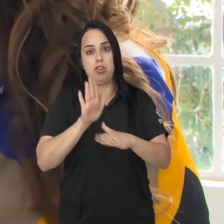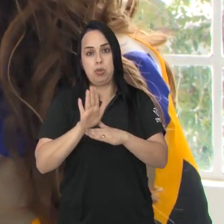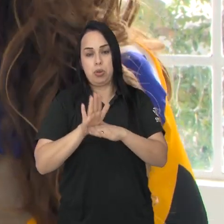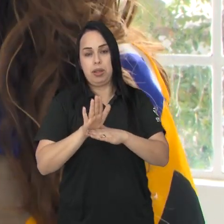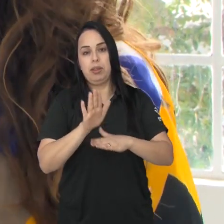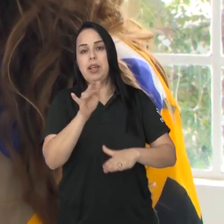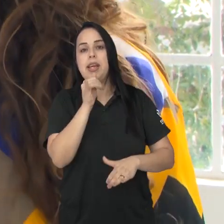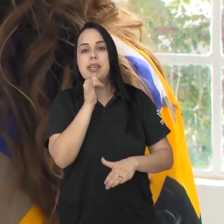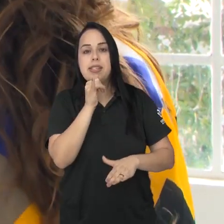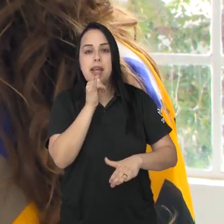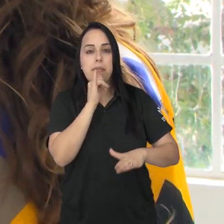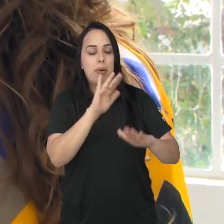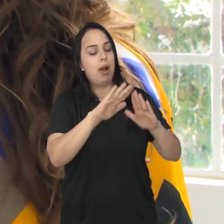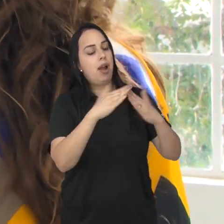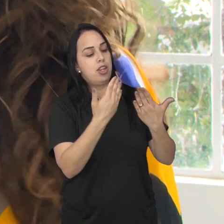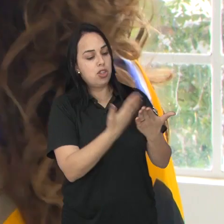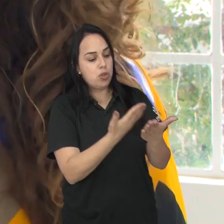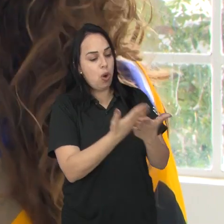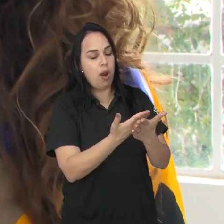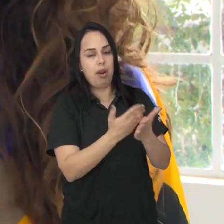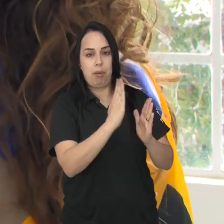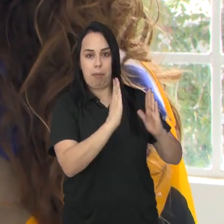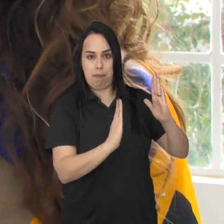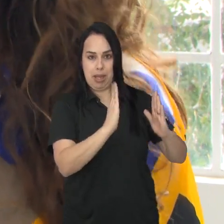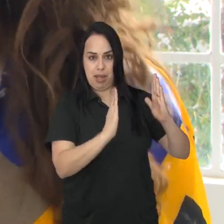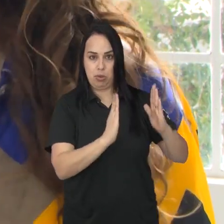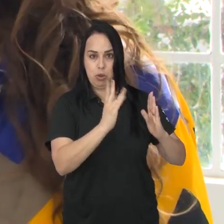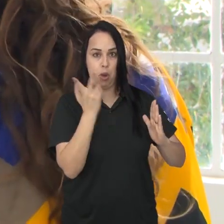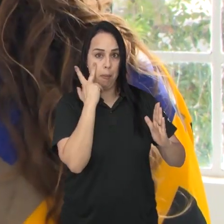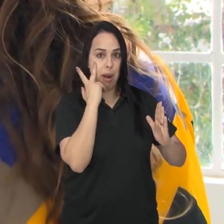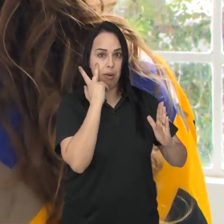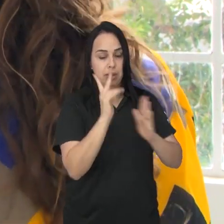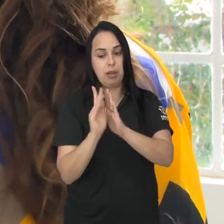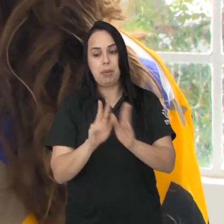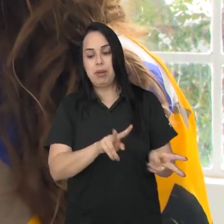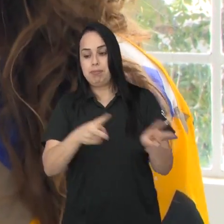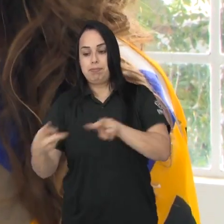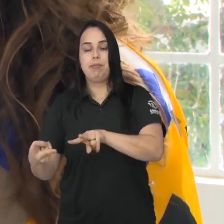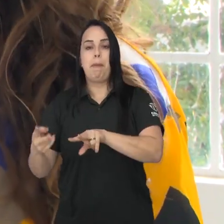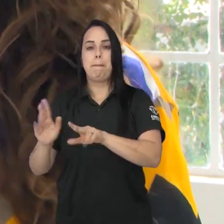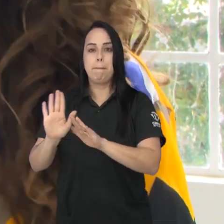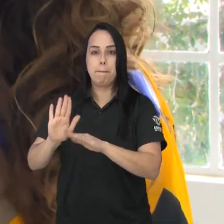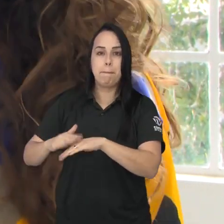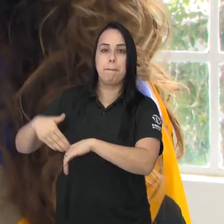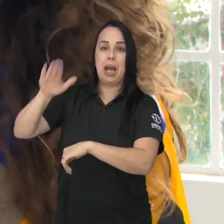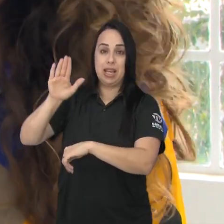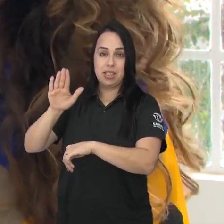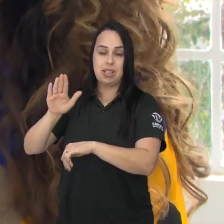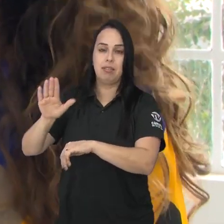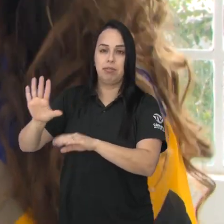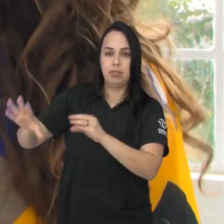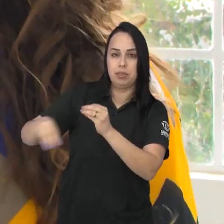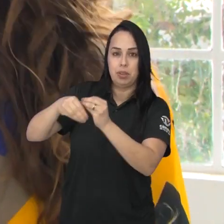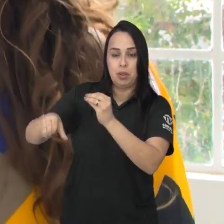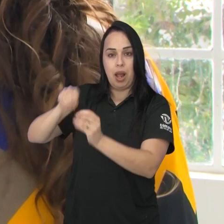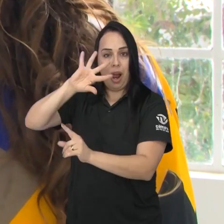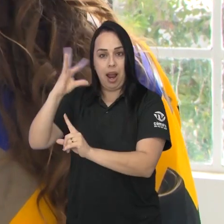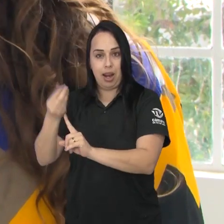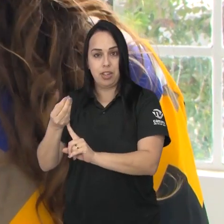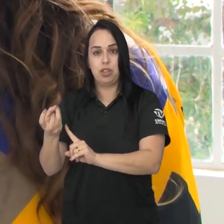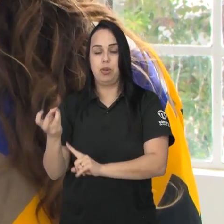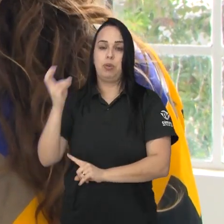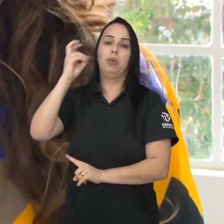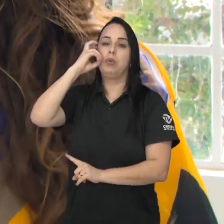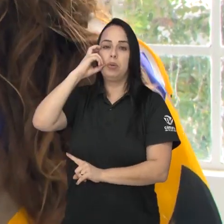extracurriculares que acontecem no contraturno. Então, nós temos oficinas de tecnologia, esporte e arte e cultura. Dentro de